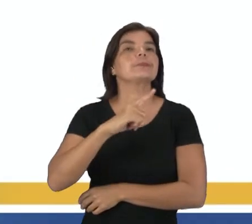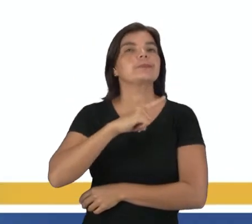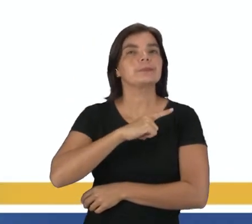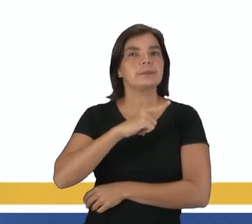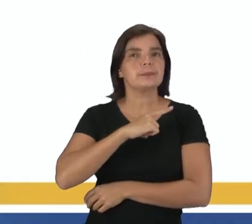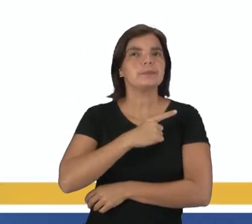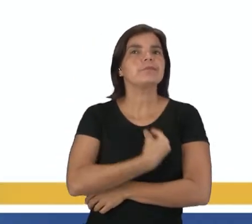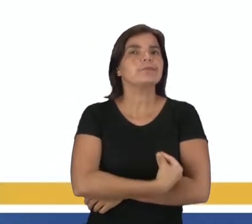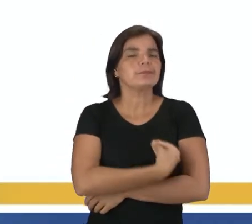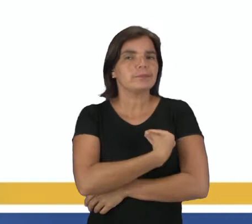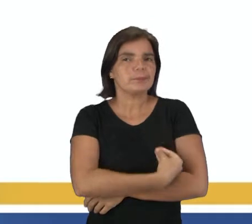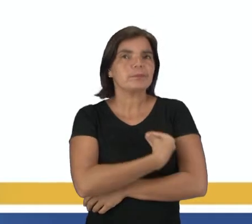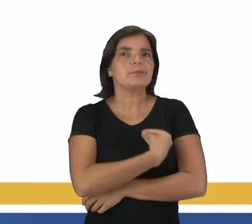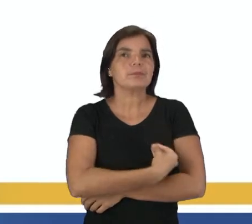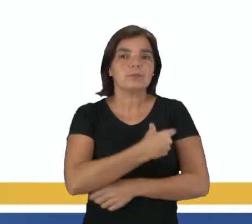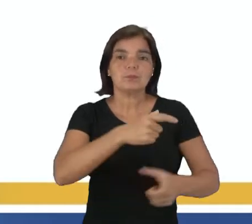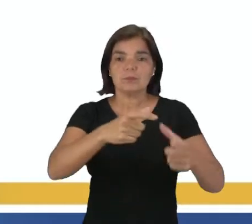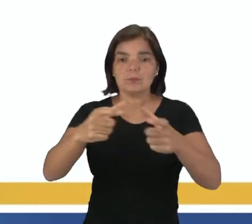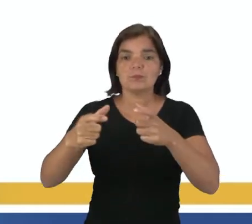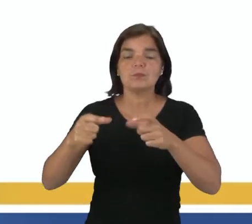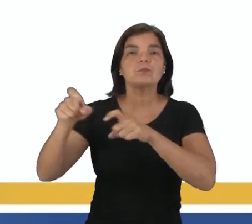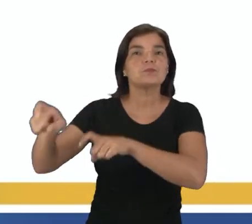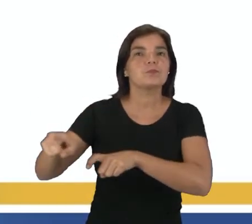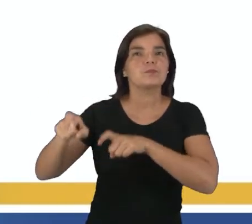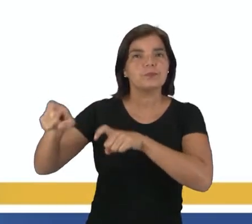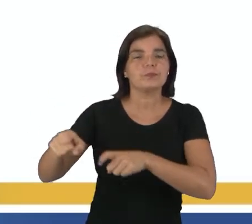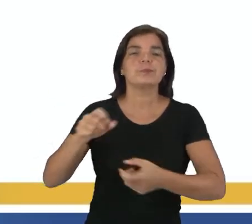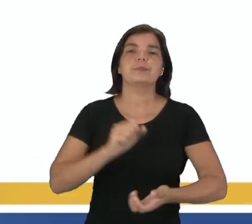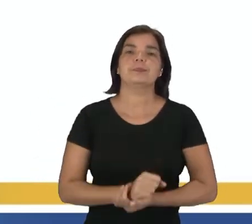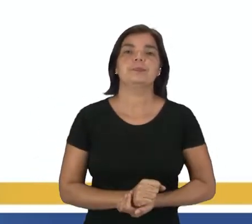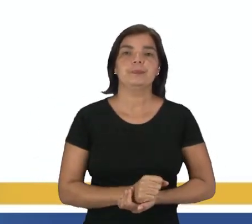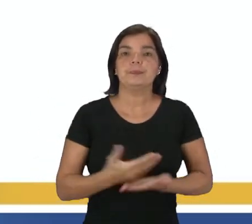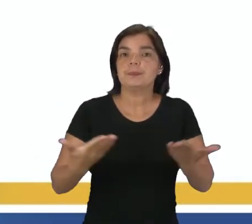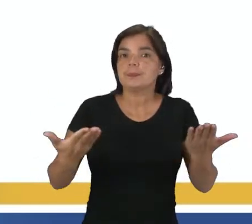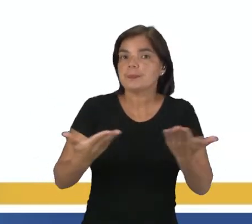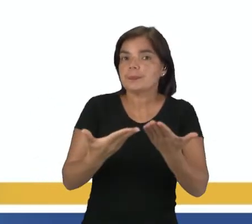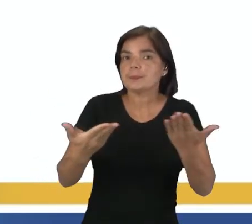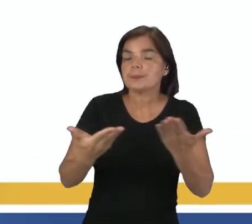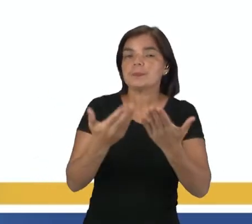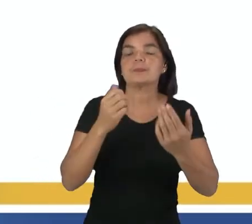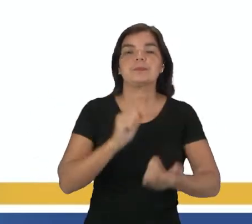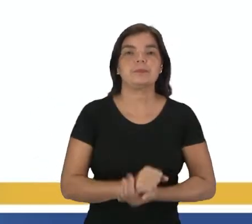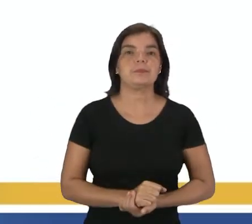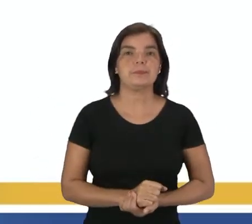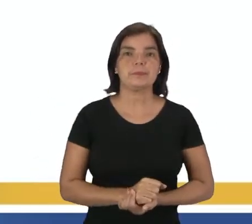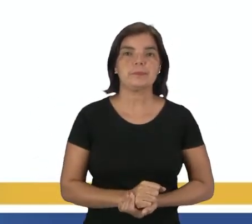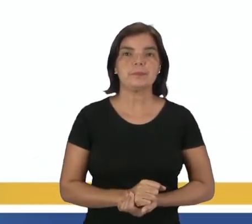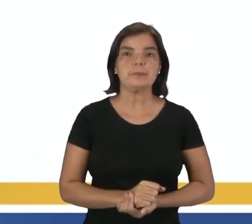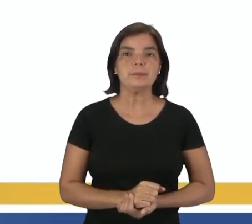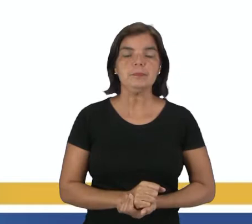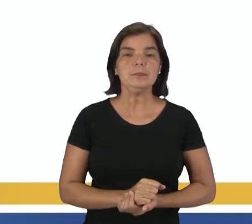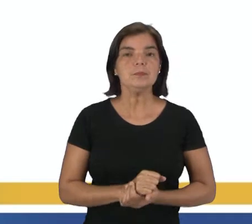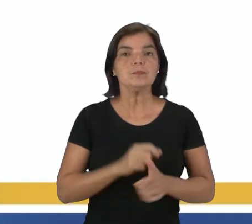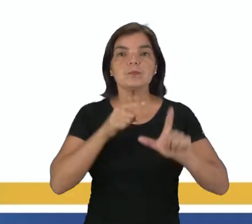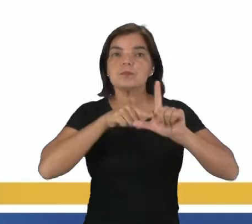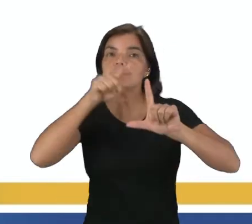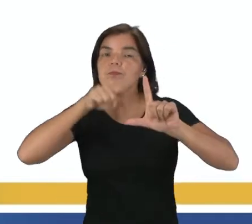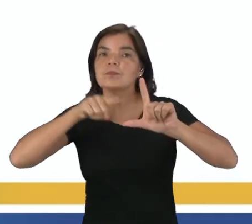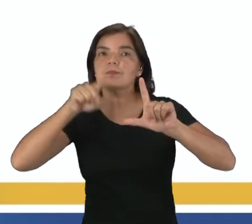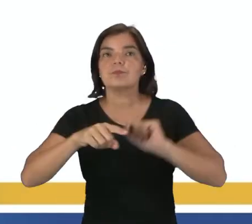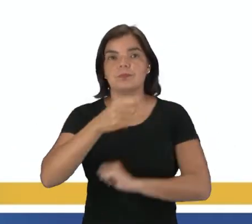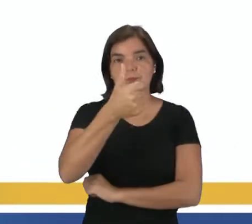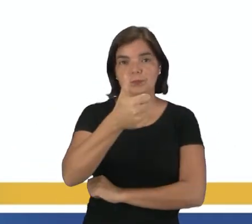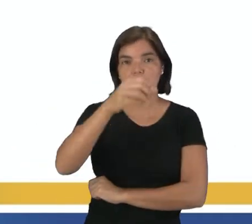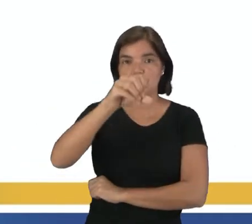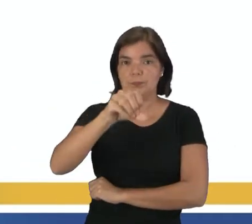tem vivendo no espaço rural nós temos a seguinte realidade aí nesse nessa nosso estatística